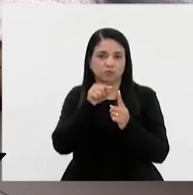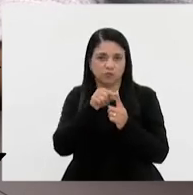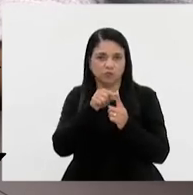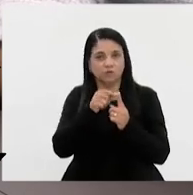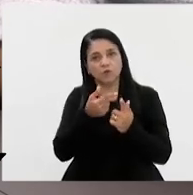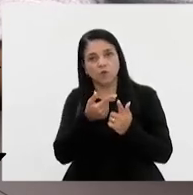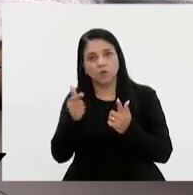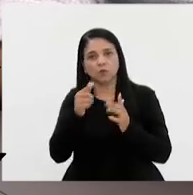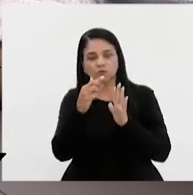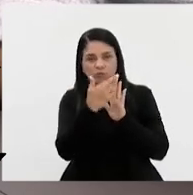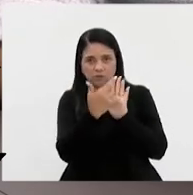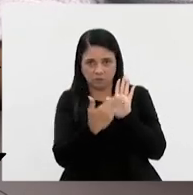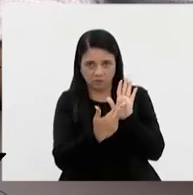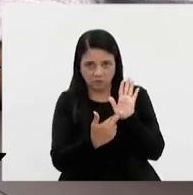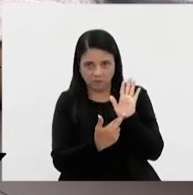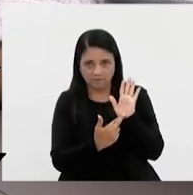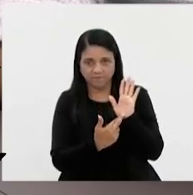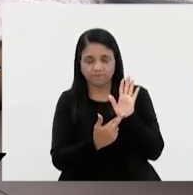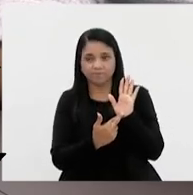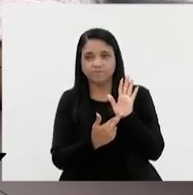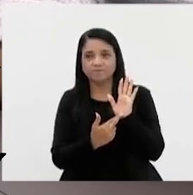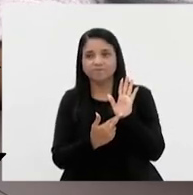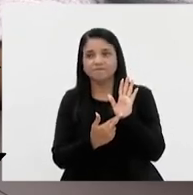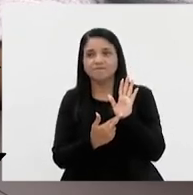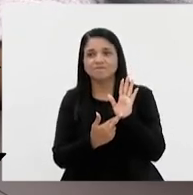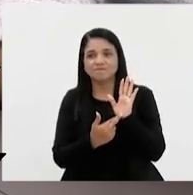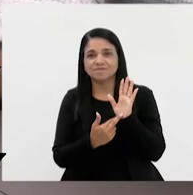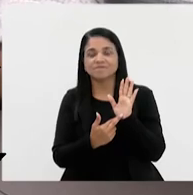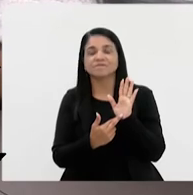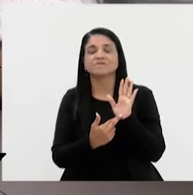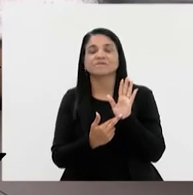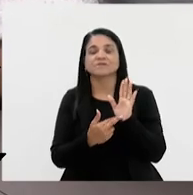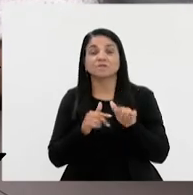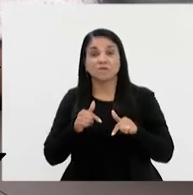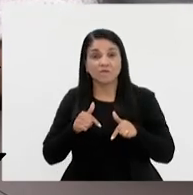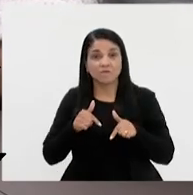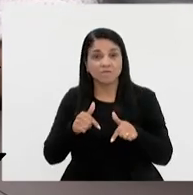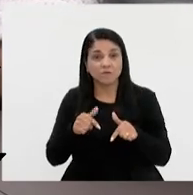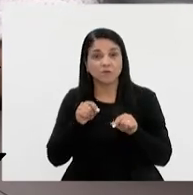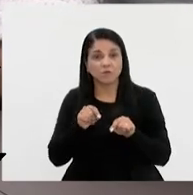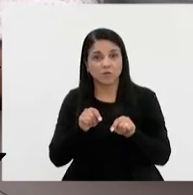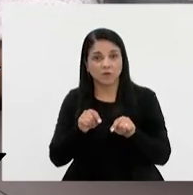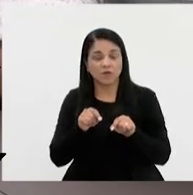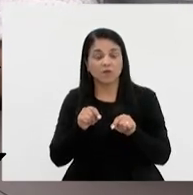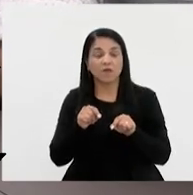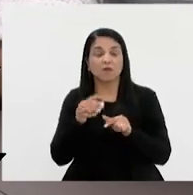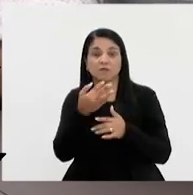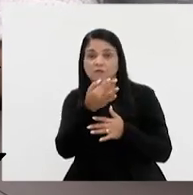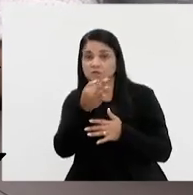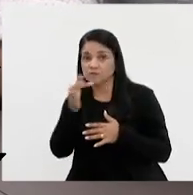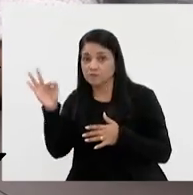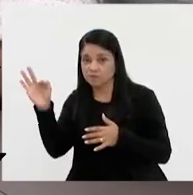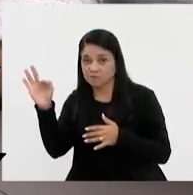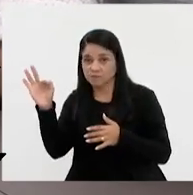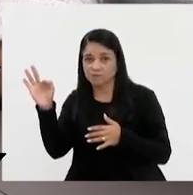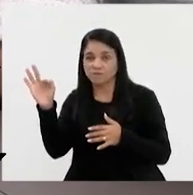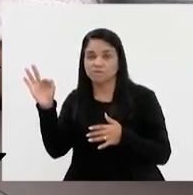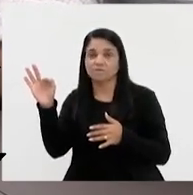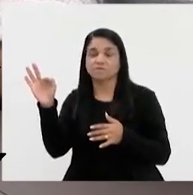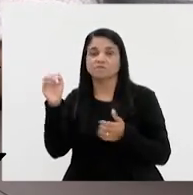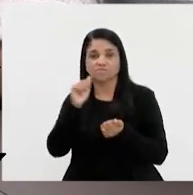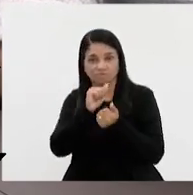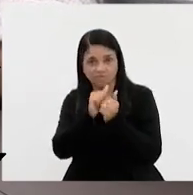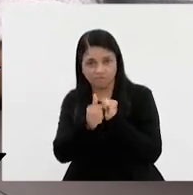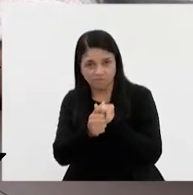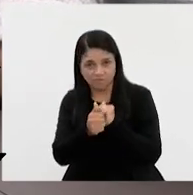critérios. Ou seja, dizer, excetuando os casos onde as federações definiram para